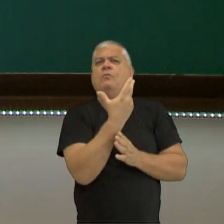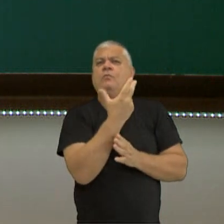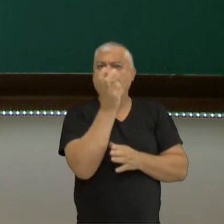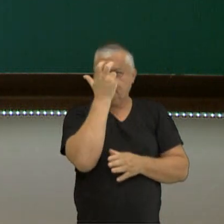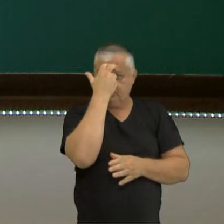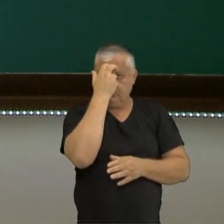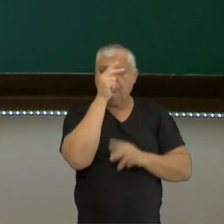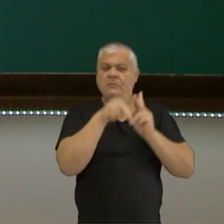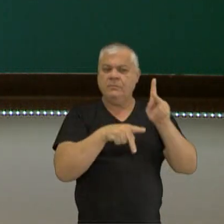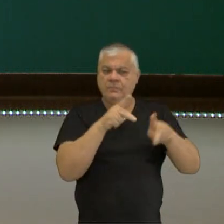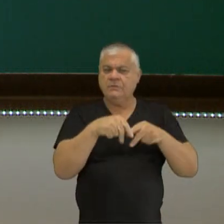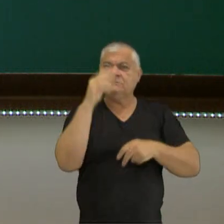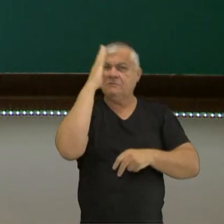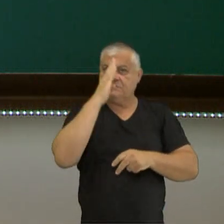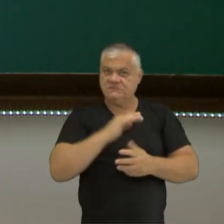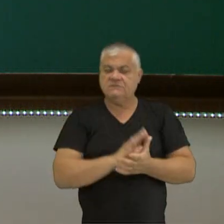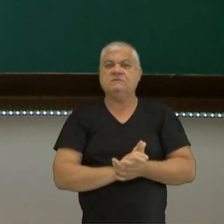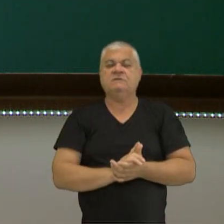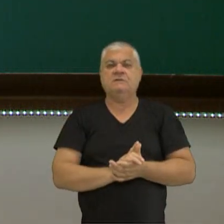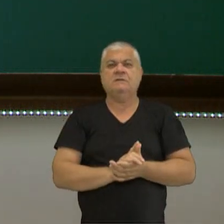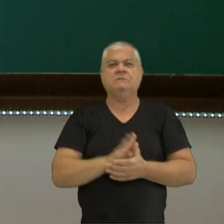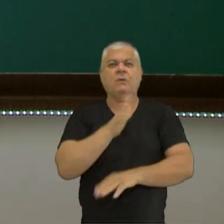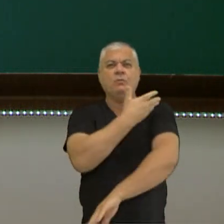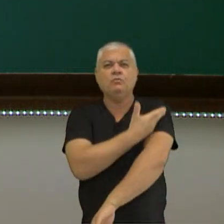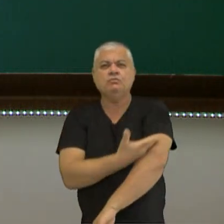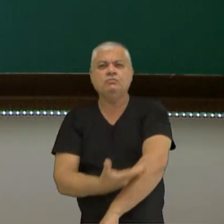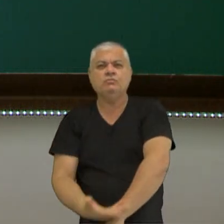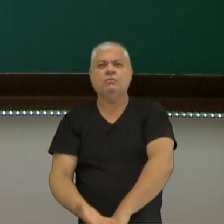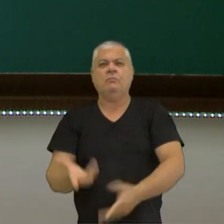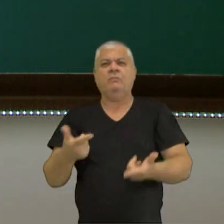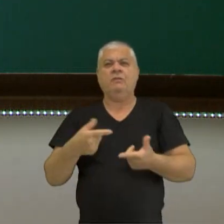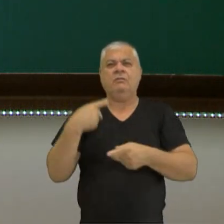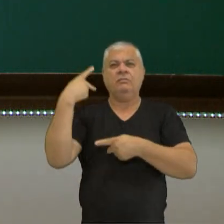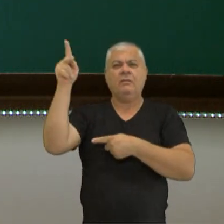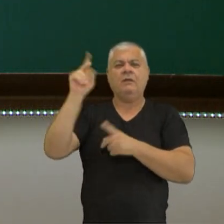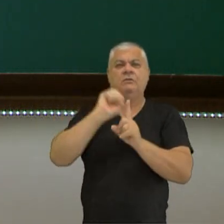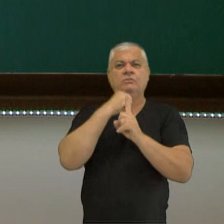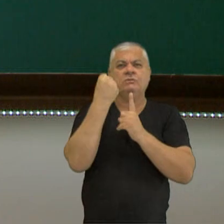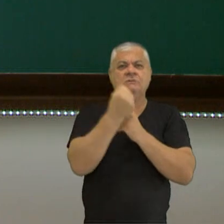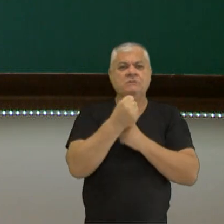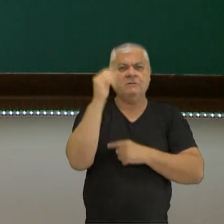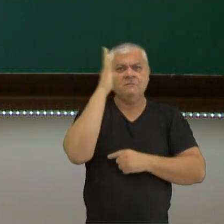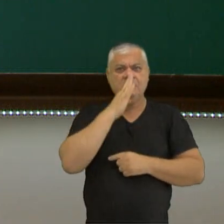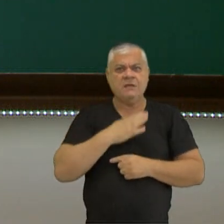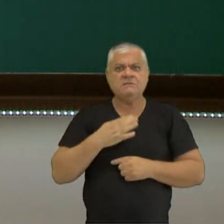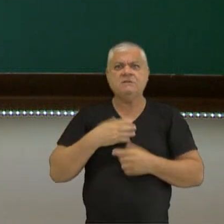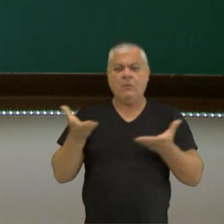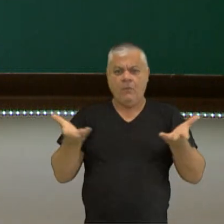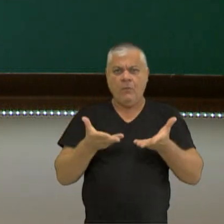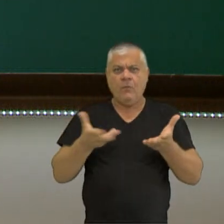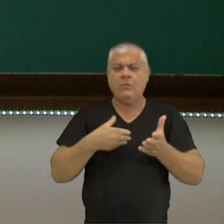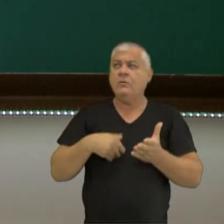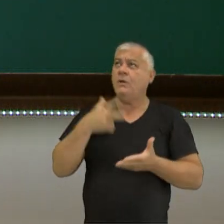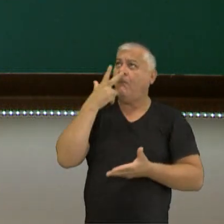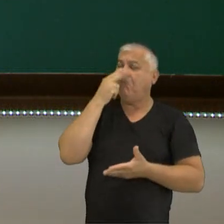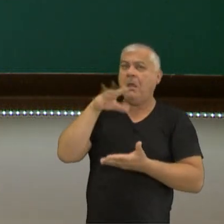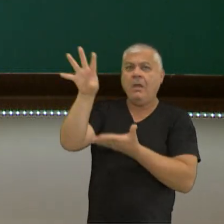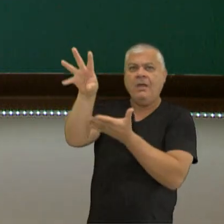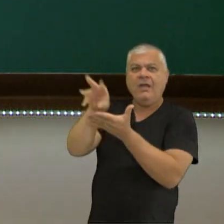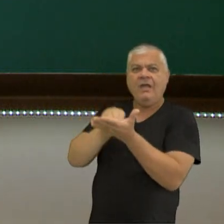da população brasileira, para os hábitos e costumes que a sociedade brasileira tem na atualidade e que são reflexo